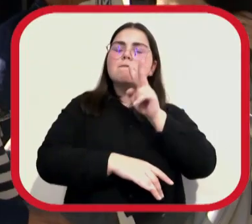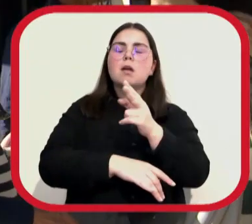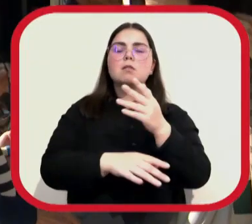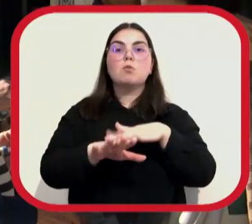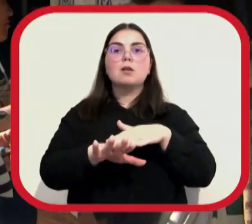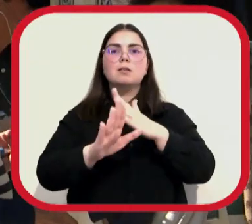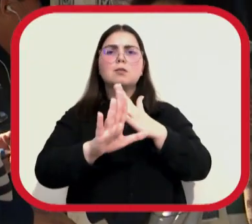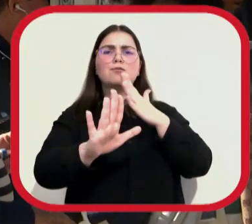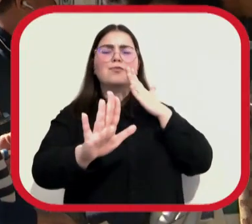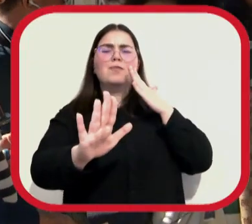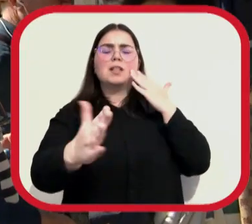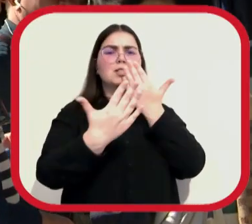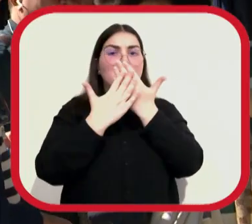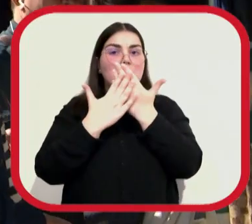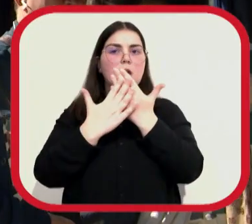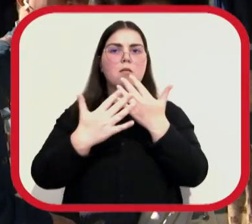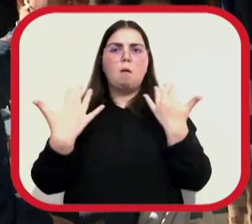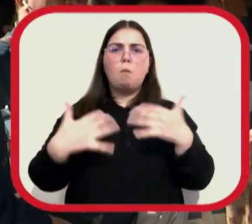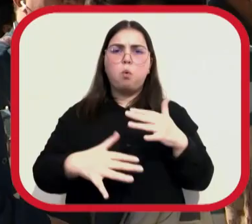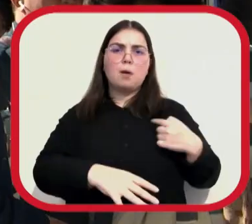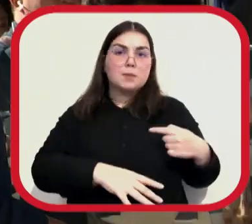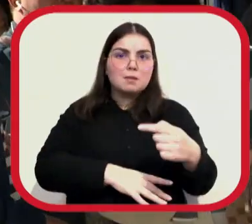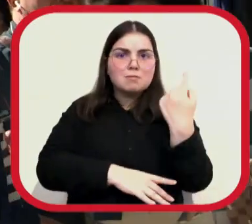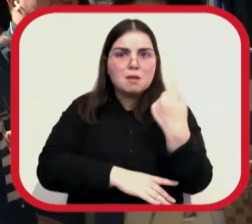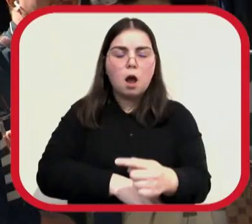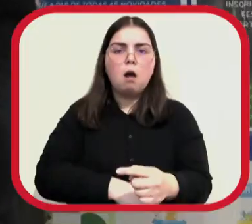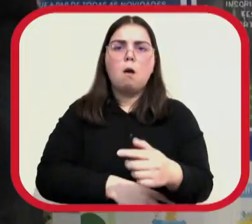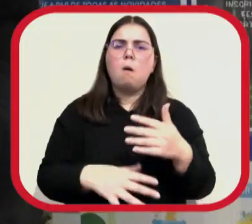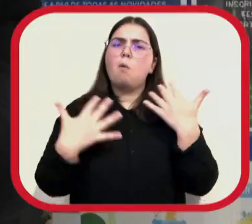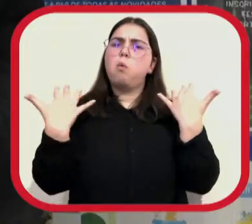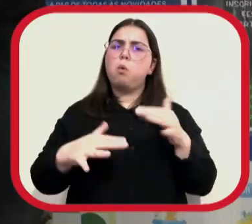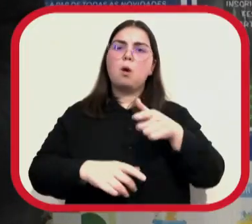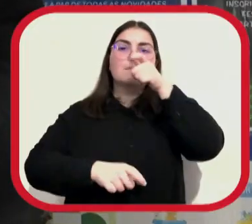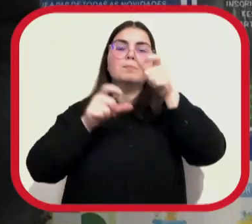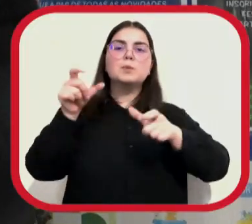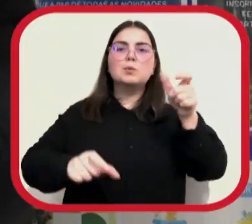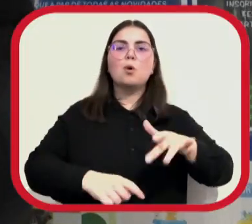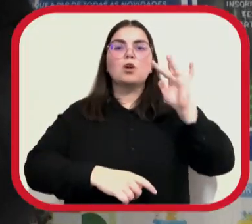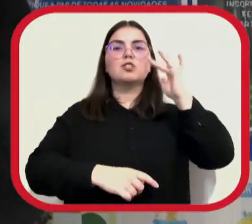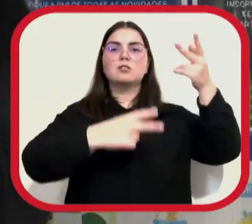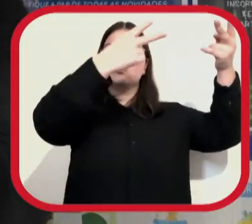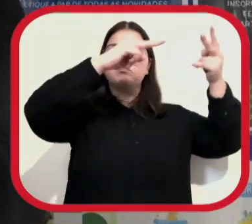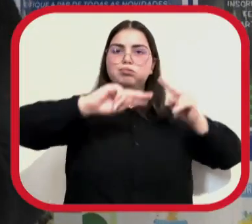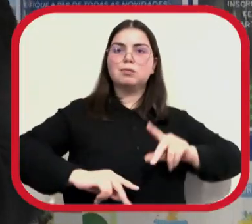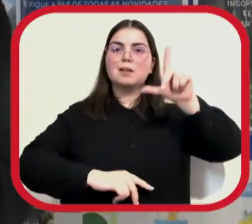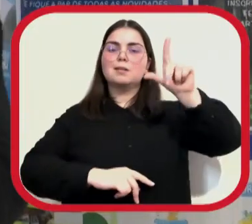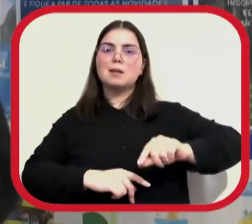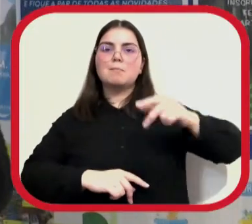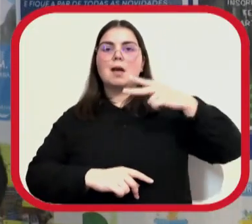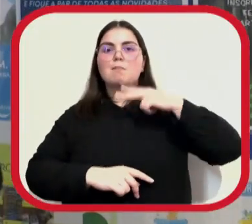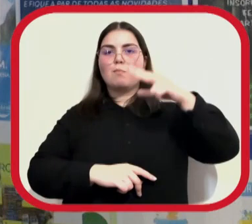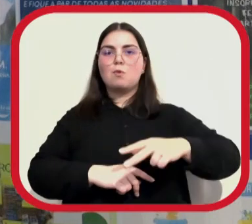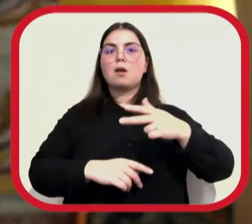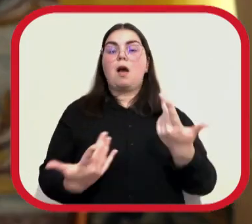pelas filas que cria ali em frente diariamente, quer de turistas estrangeiros, quer de turistas